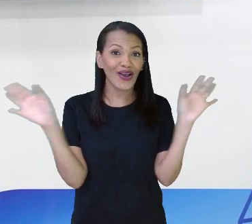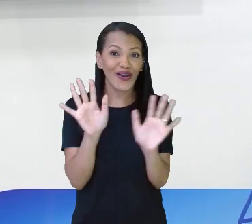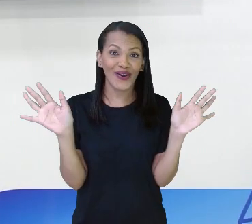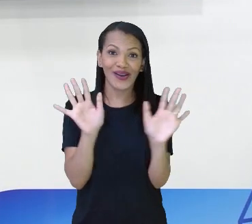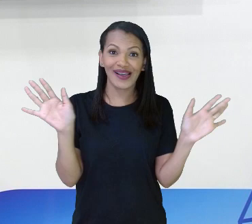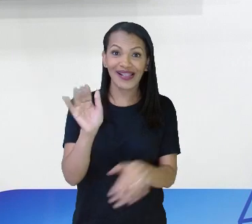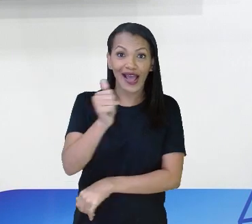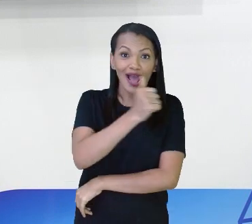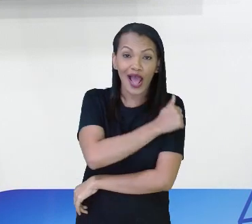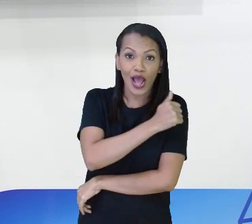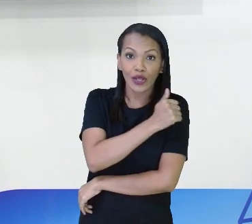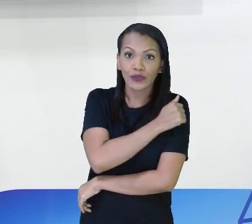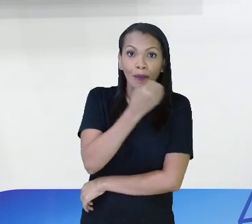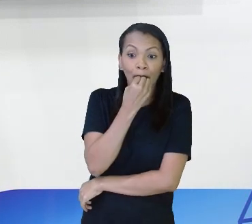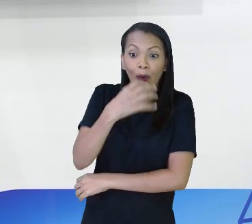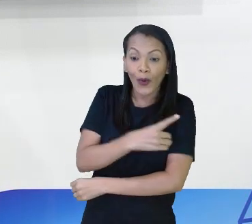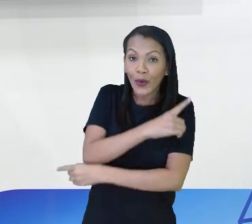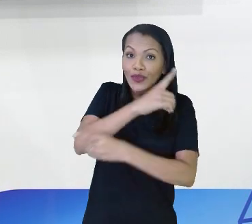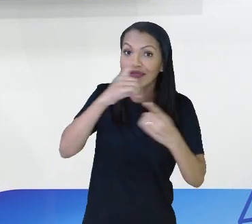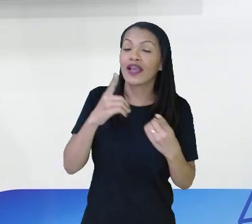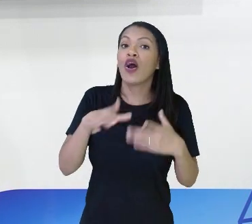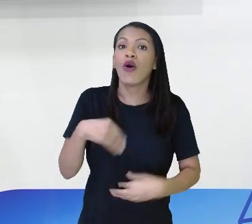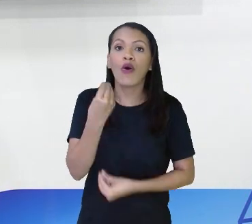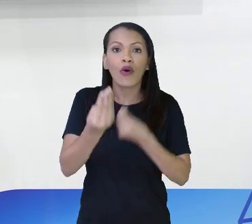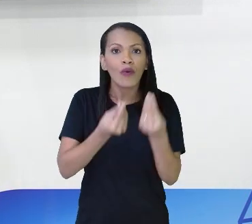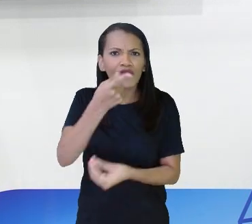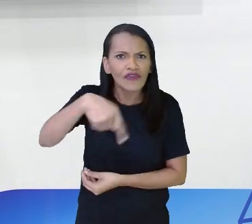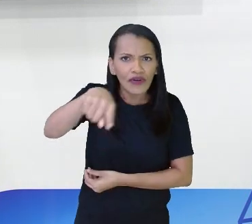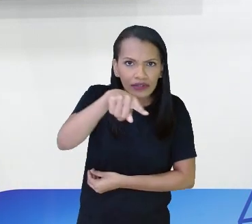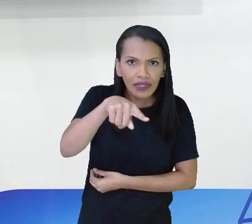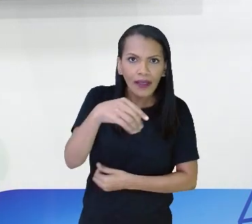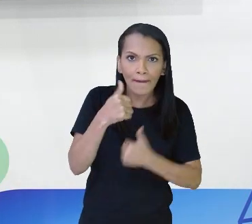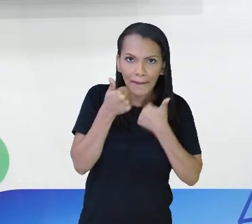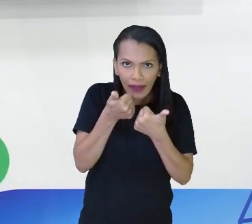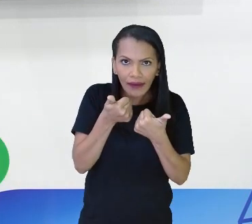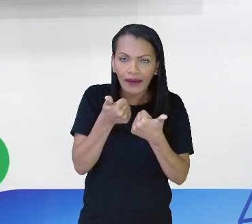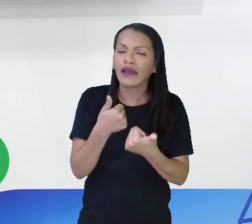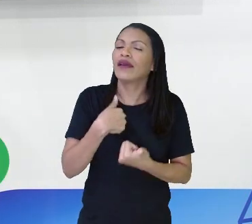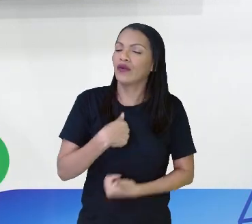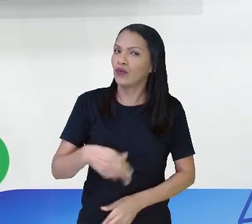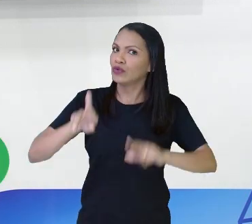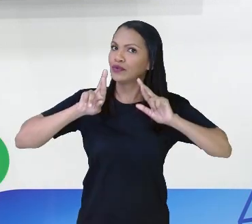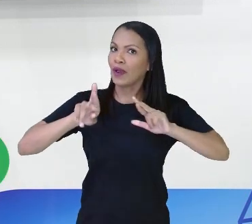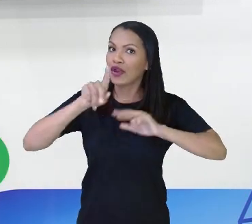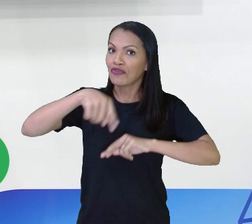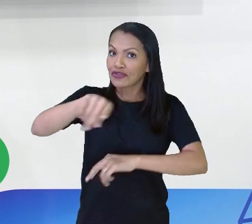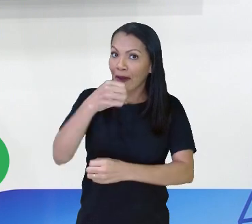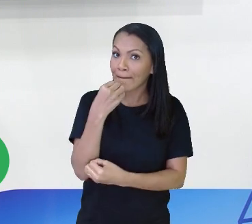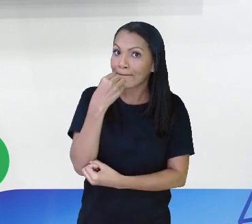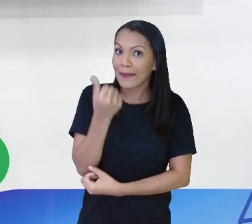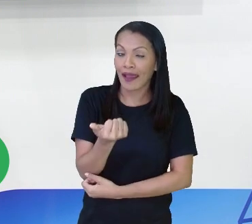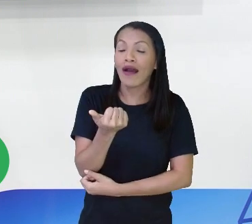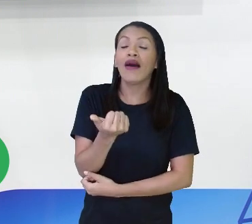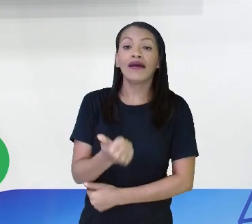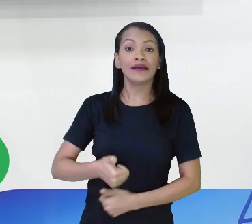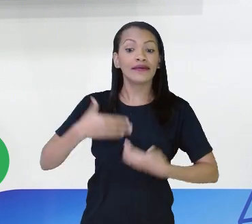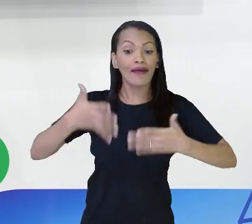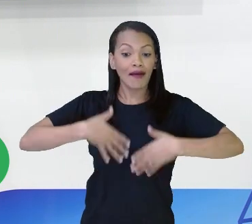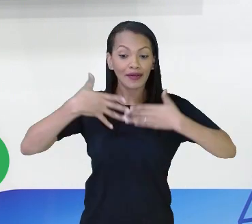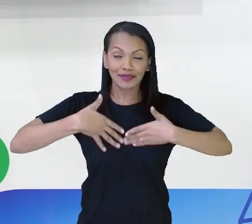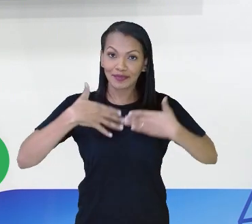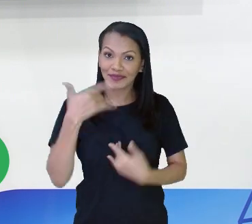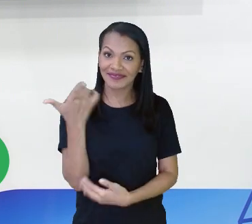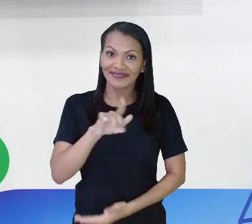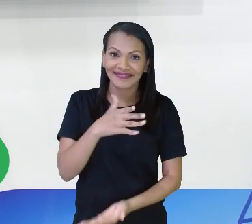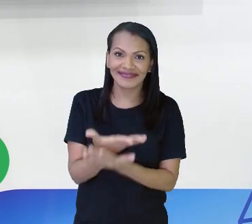Olá, meus queridos, bom dia, como vocês estão? Acredito que estão bem, que estão muito animados para mais uma aula